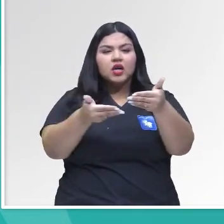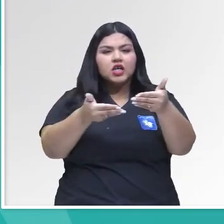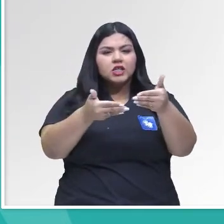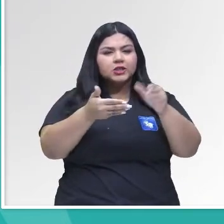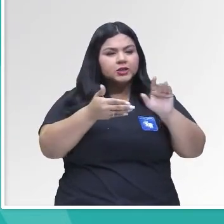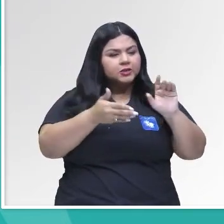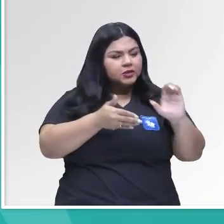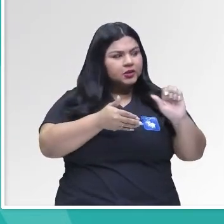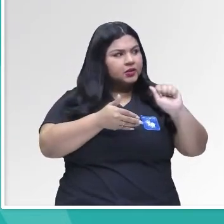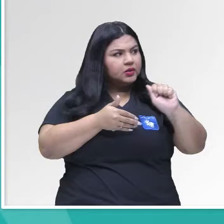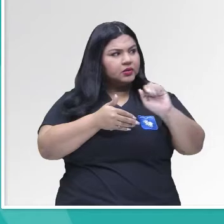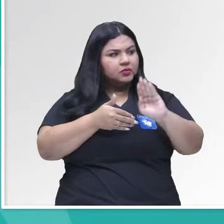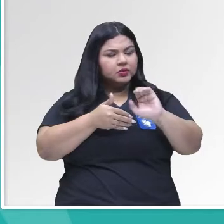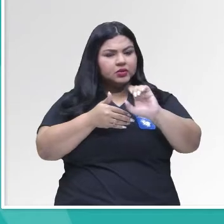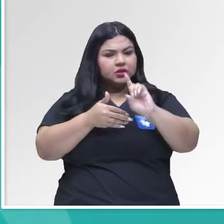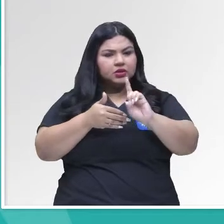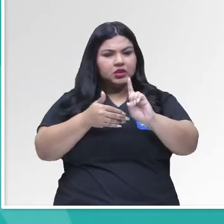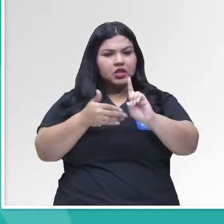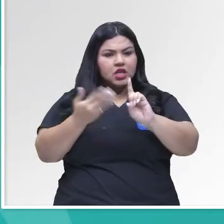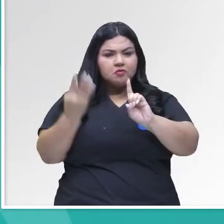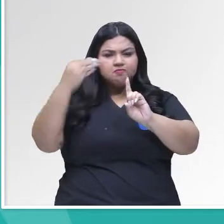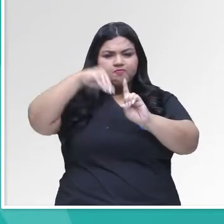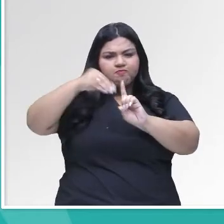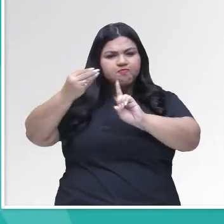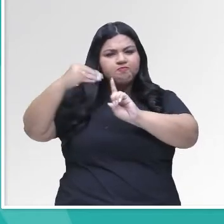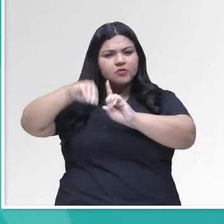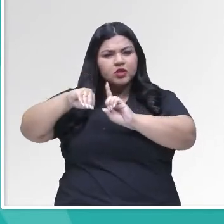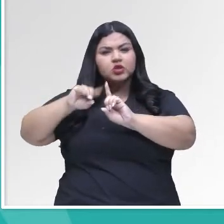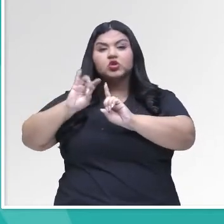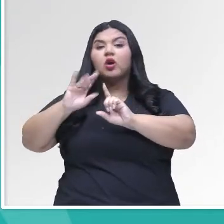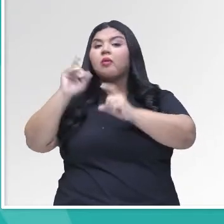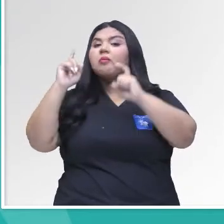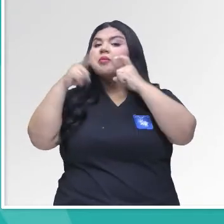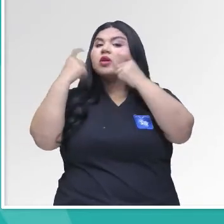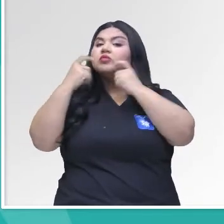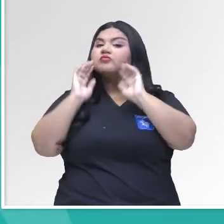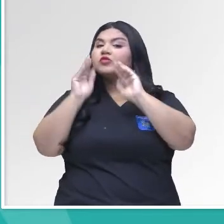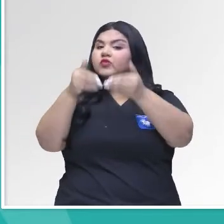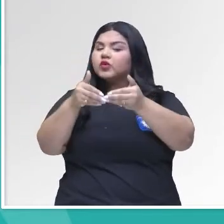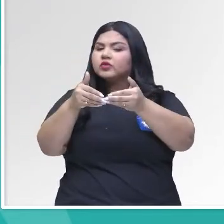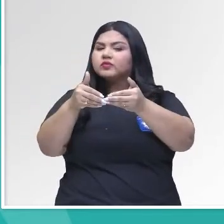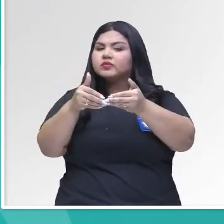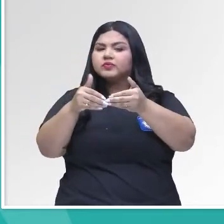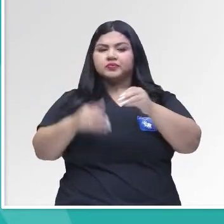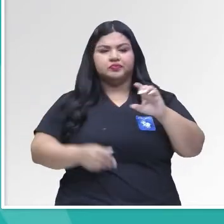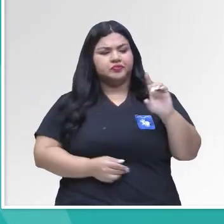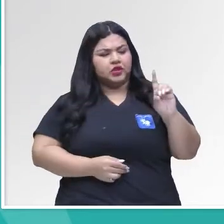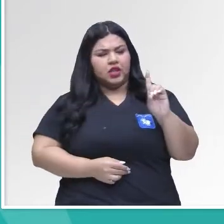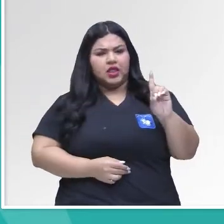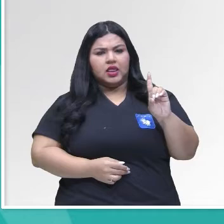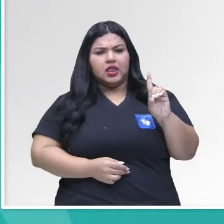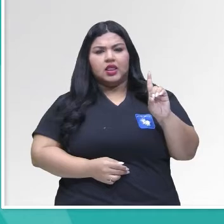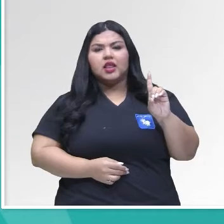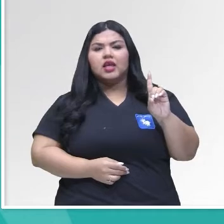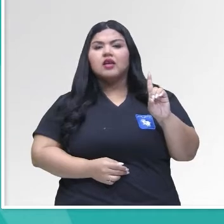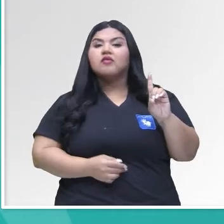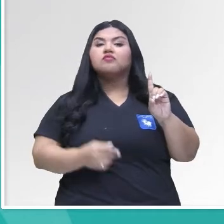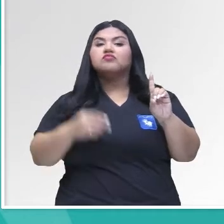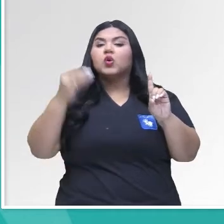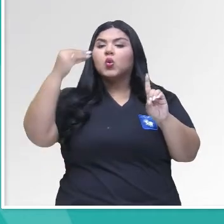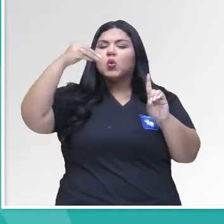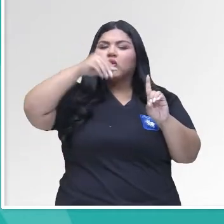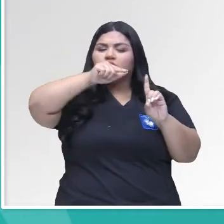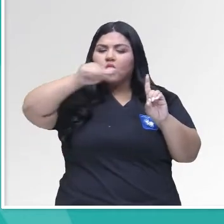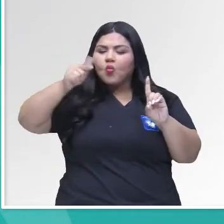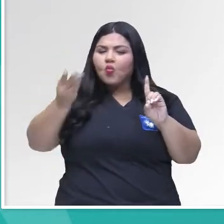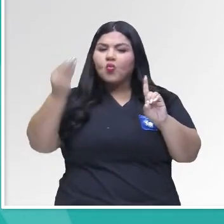cada uma delas. Só isso. Tua preocupação agora é esta. A letra D, vai onde aí? Vai onde? Agora,